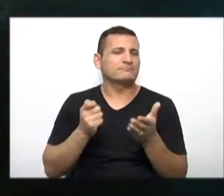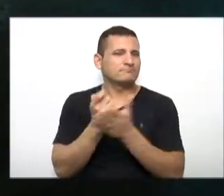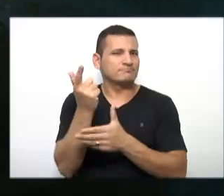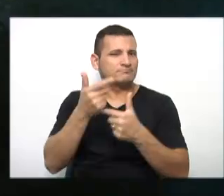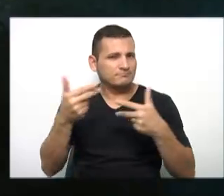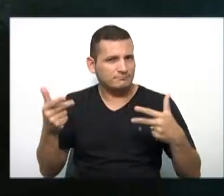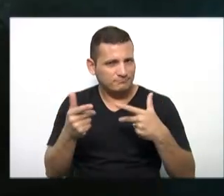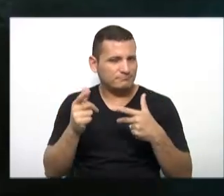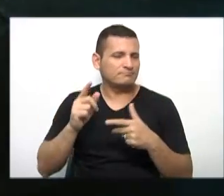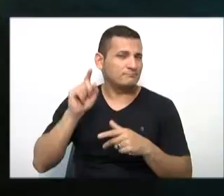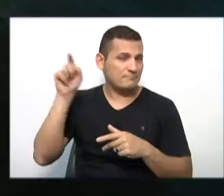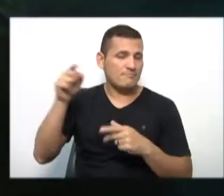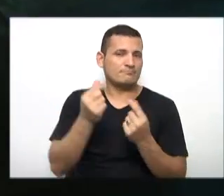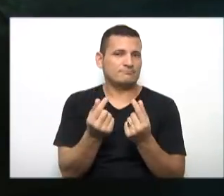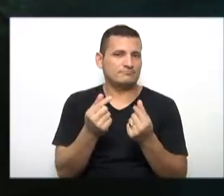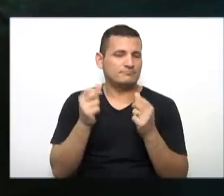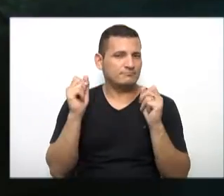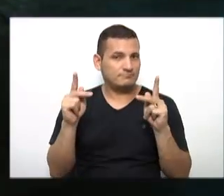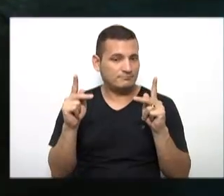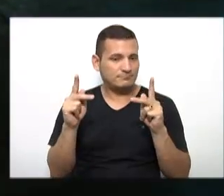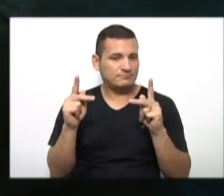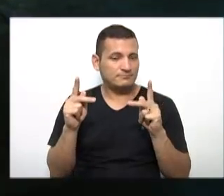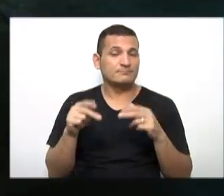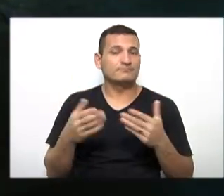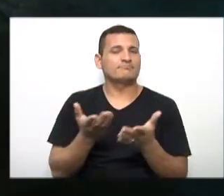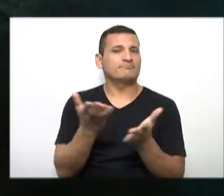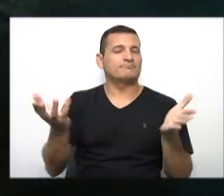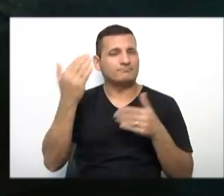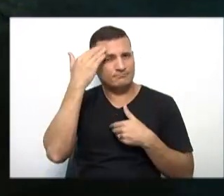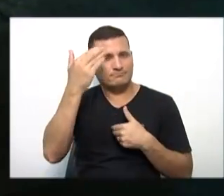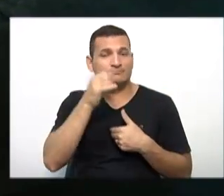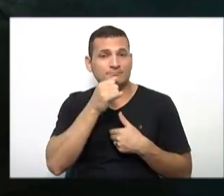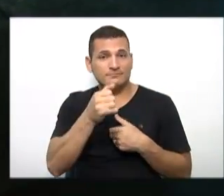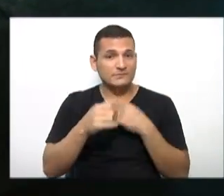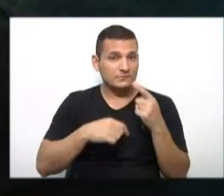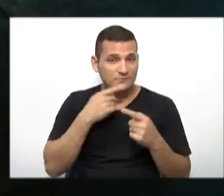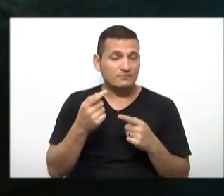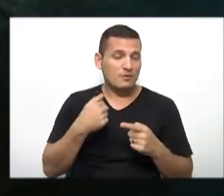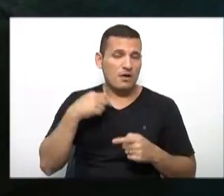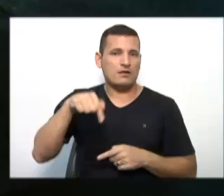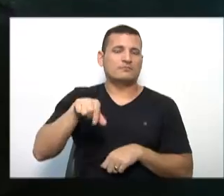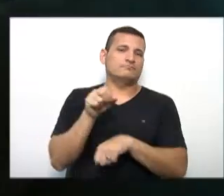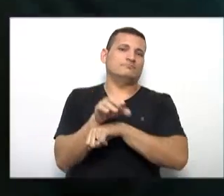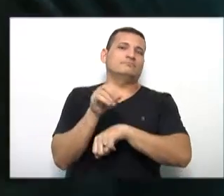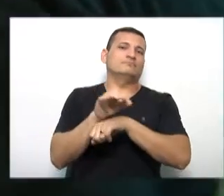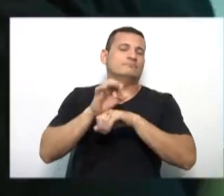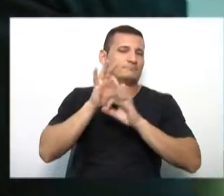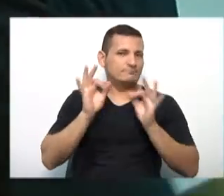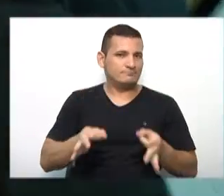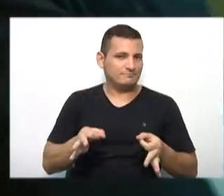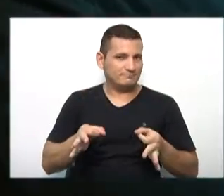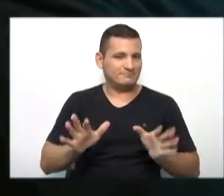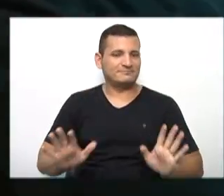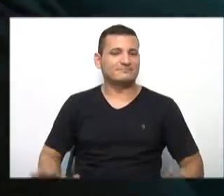para o financeiro, ok? Bom, pessoal, muito obrigado e qualquer dúvida eu estarei aqui para orientá-lo, certo?